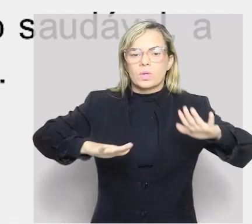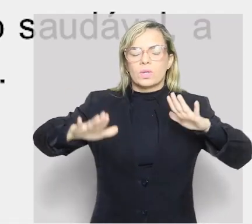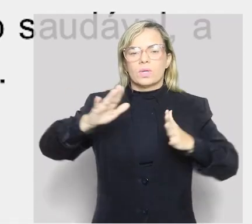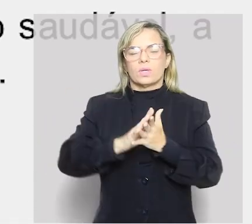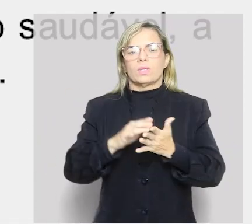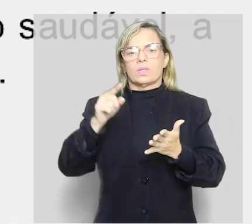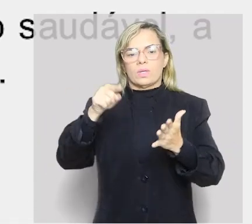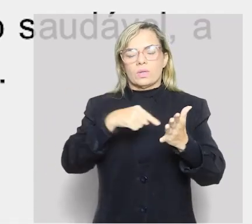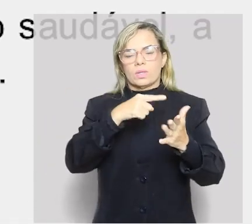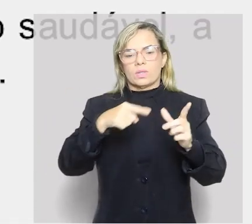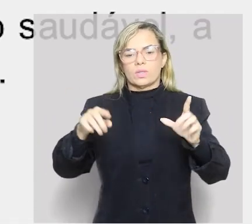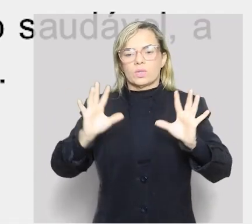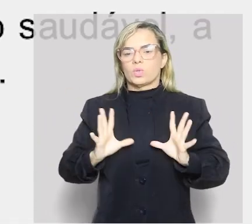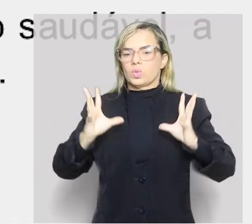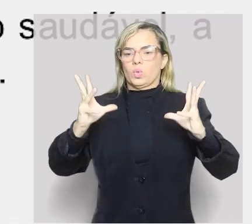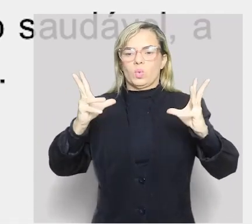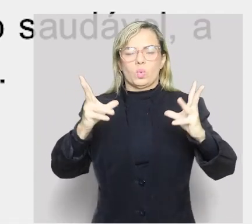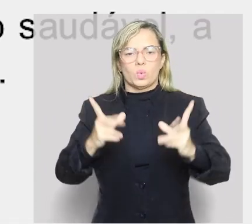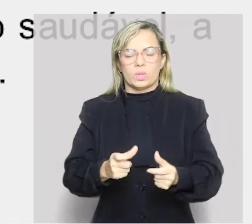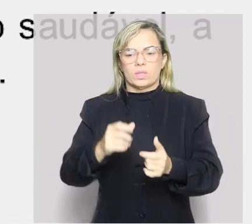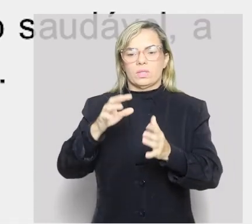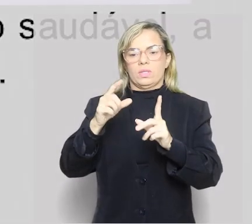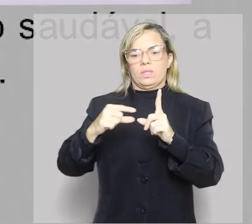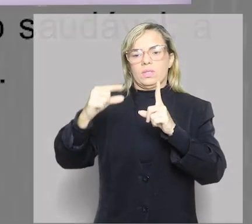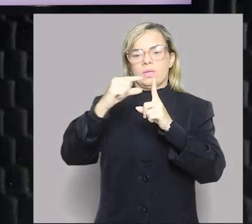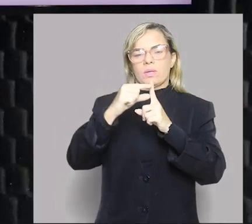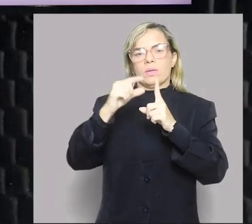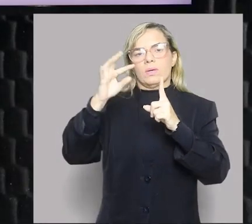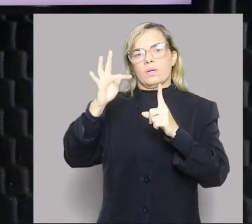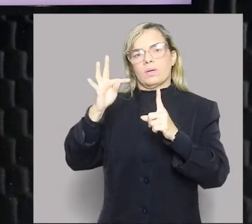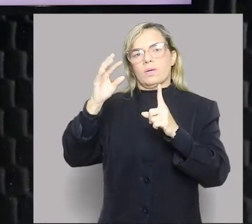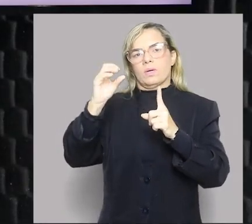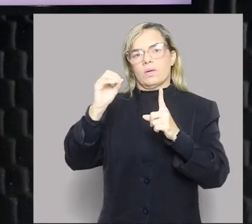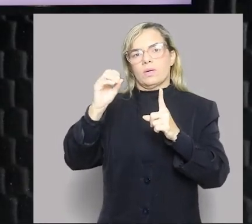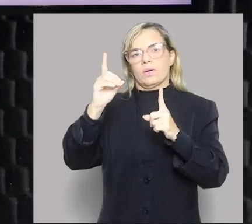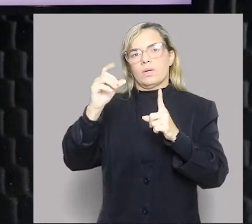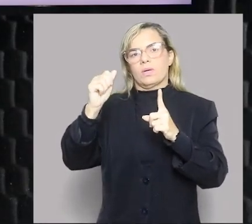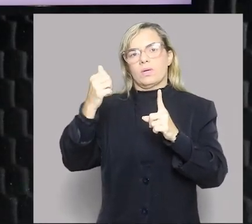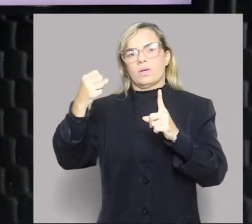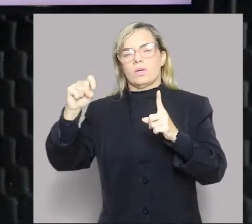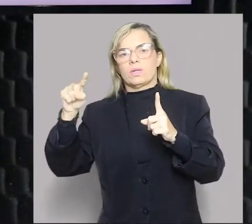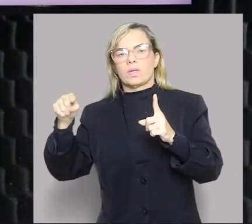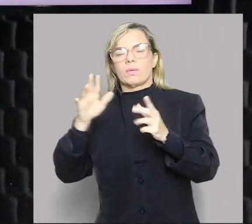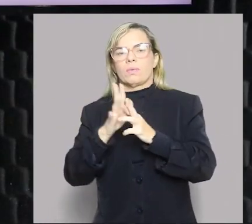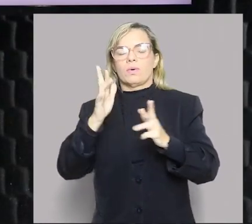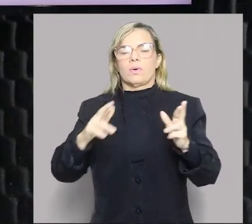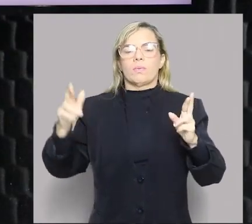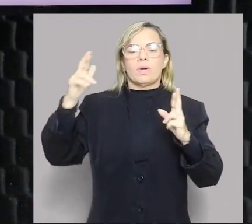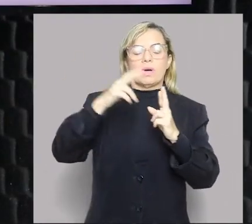opção aparecer todas, certo? Porque dá uma referência de